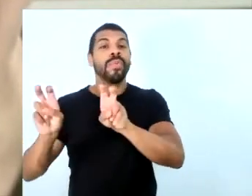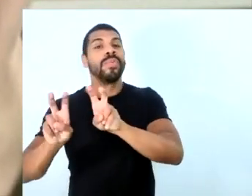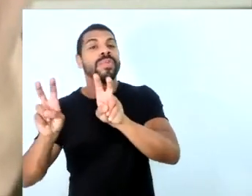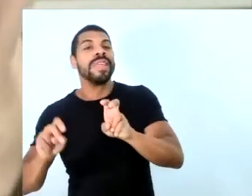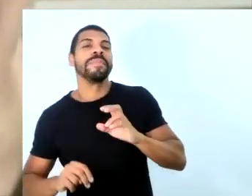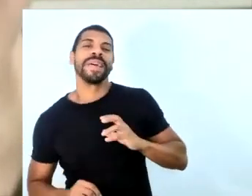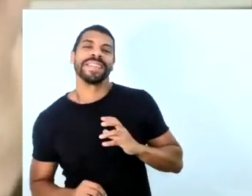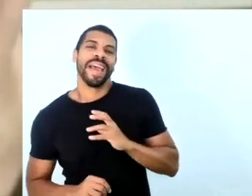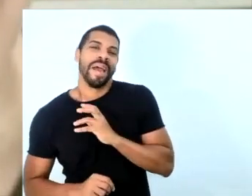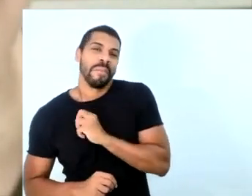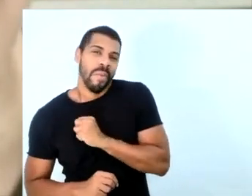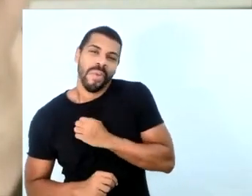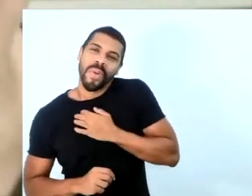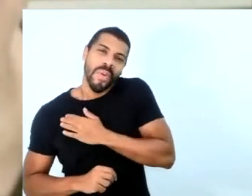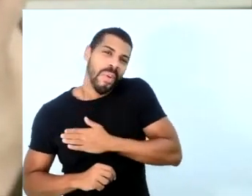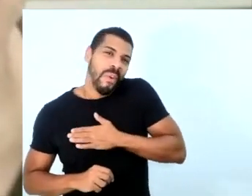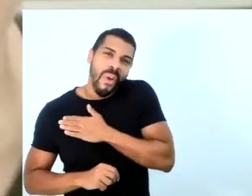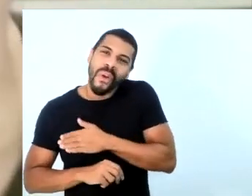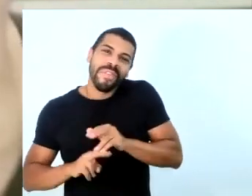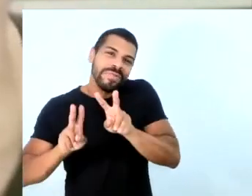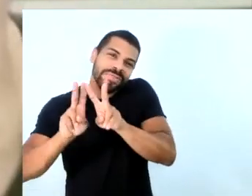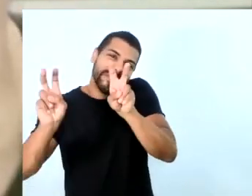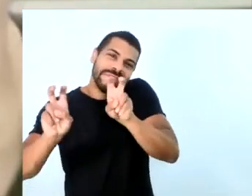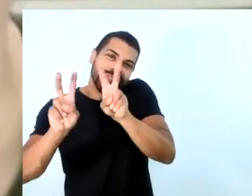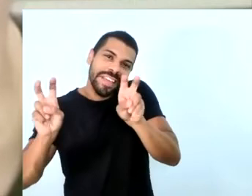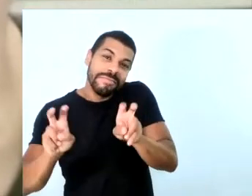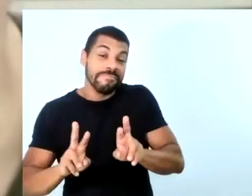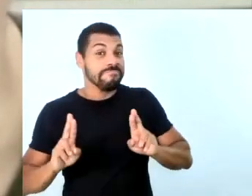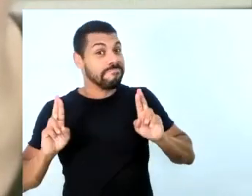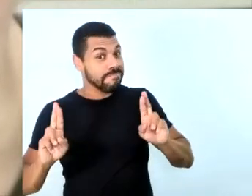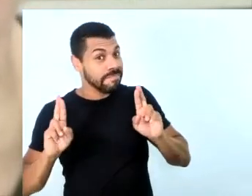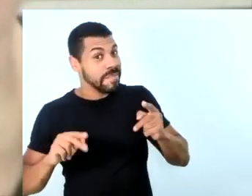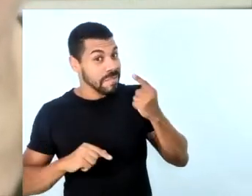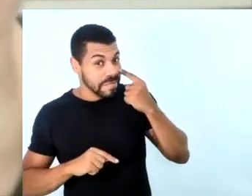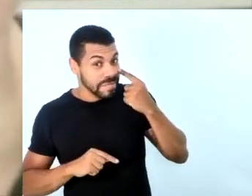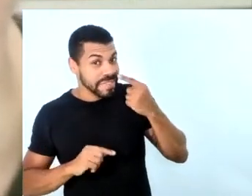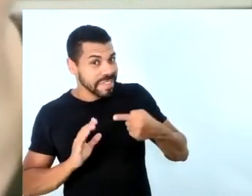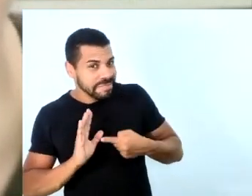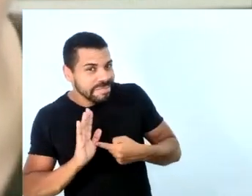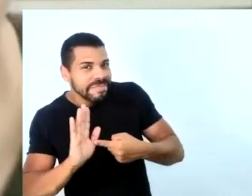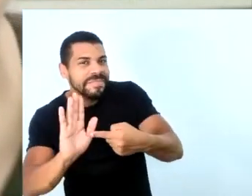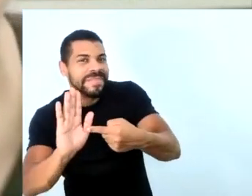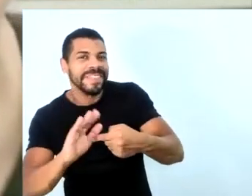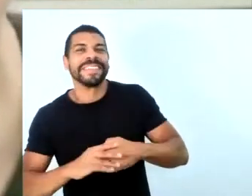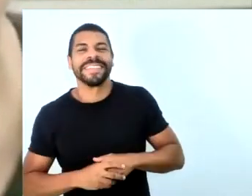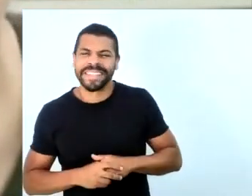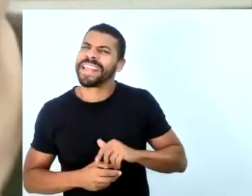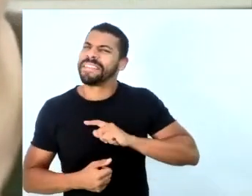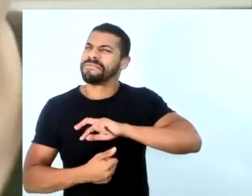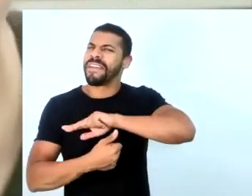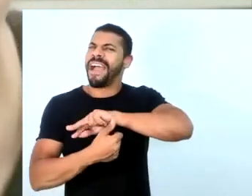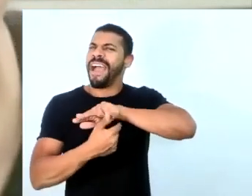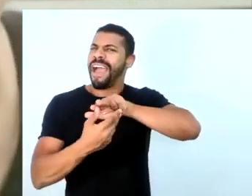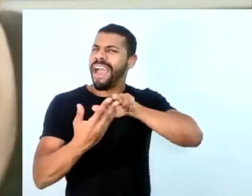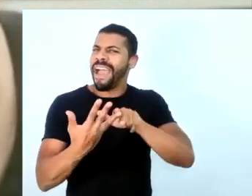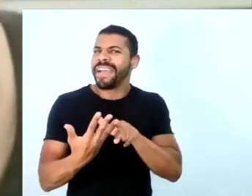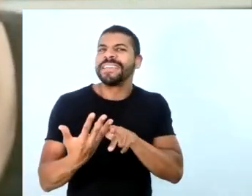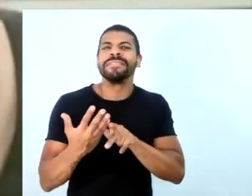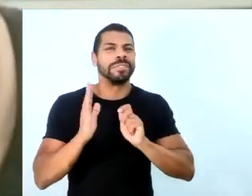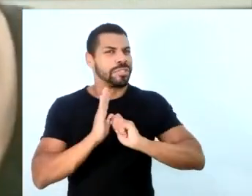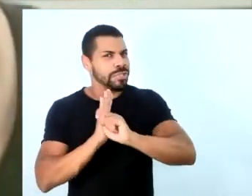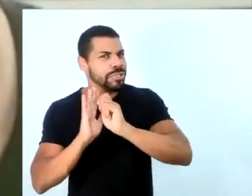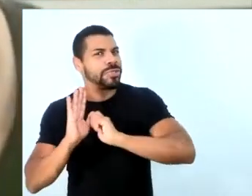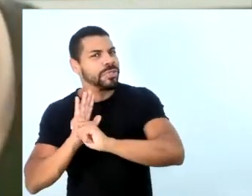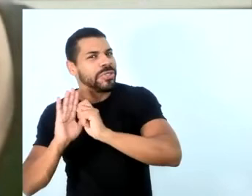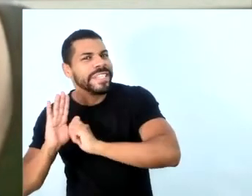amor. Eu gosto desse tema e espero que em breve vocês vejam. Assim. Tem muita coisa,